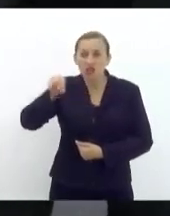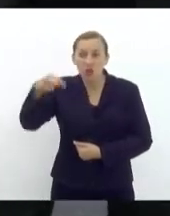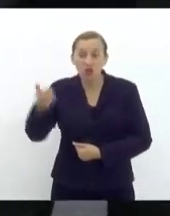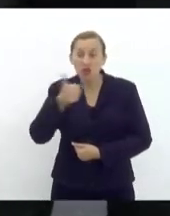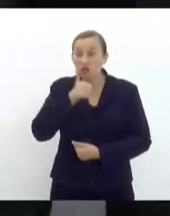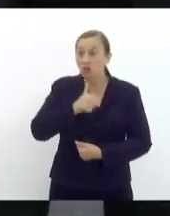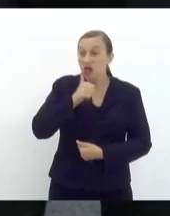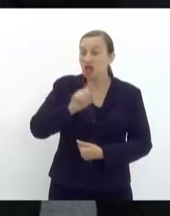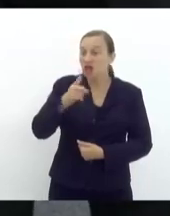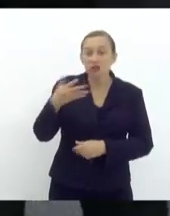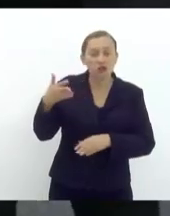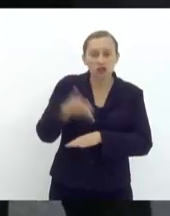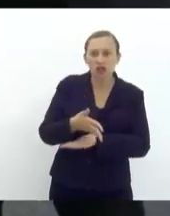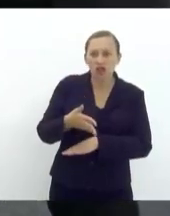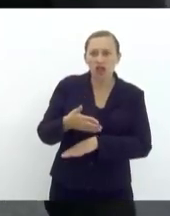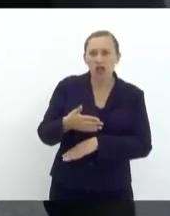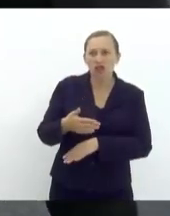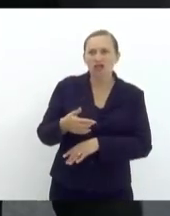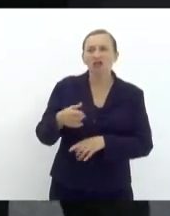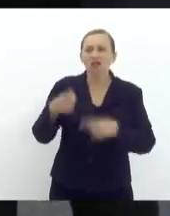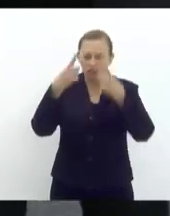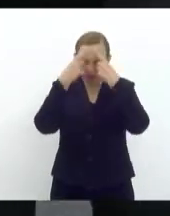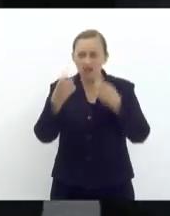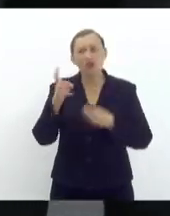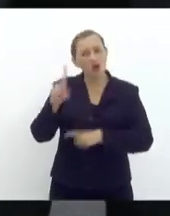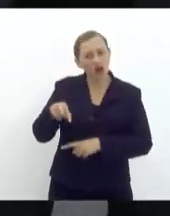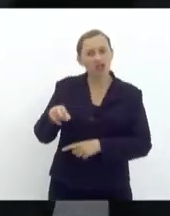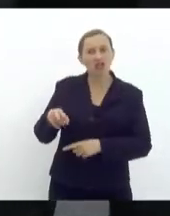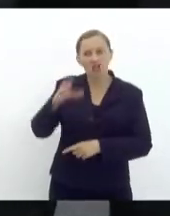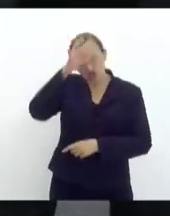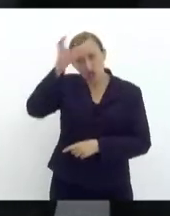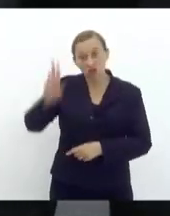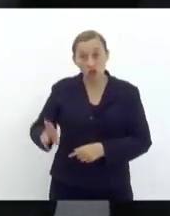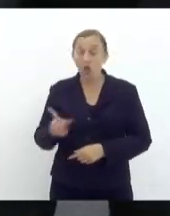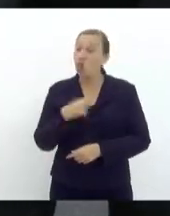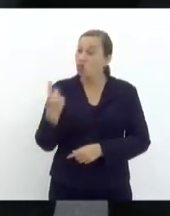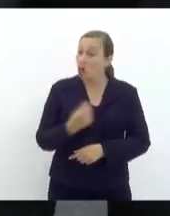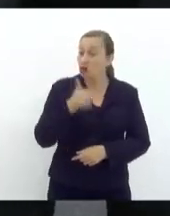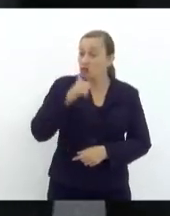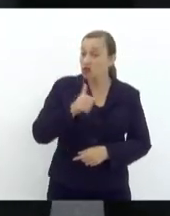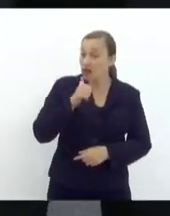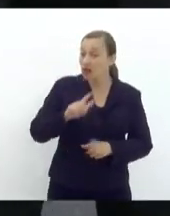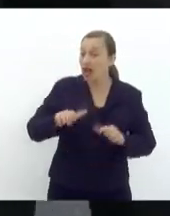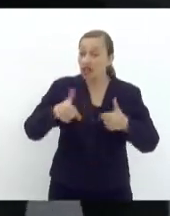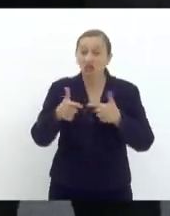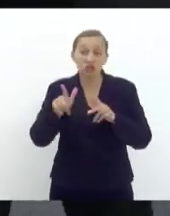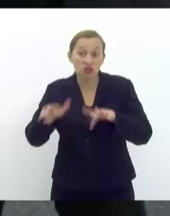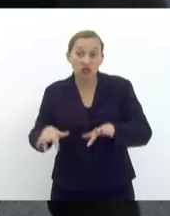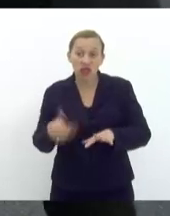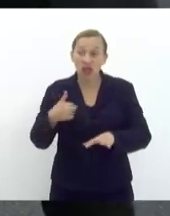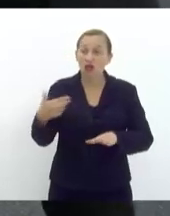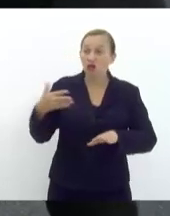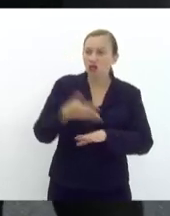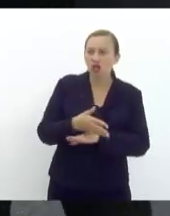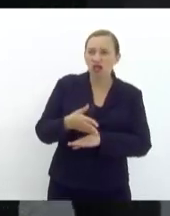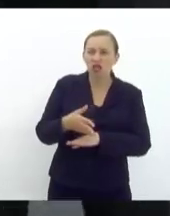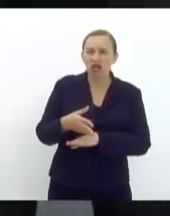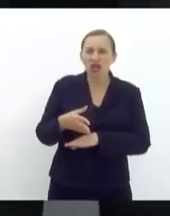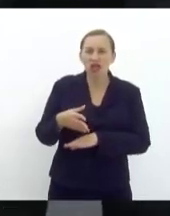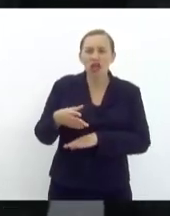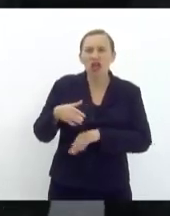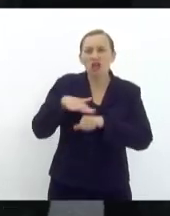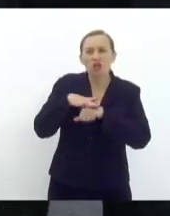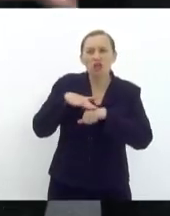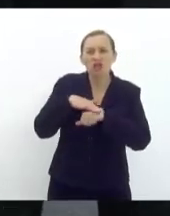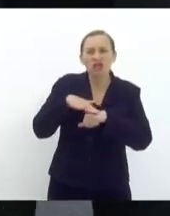mulheres que não chegaram isso também é violência te a Ju porque nós mulheres Agimos de outra forma eu cheguei no seu ouvido eu não precisei